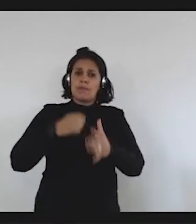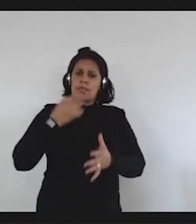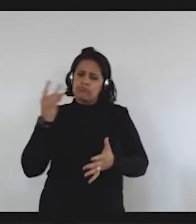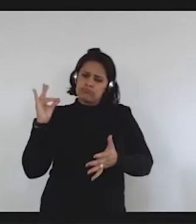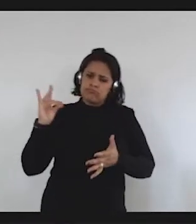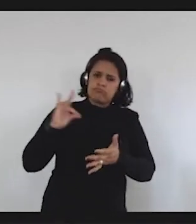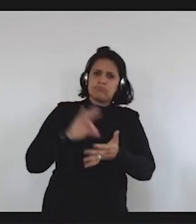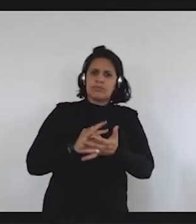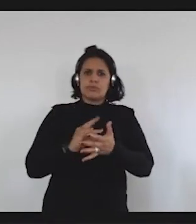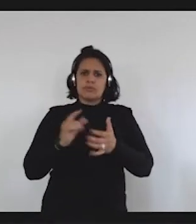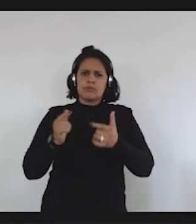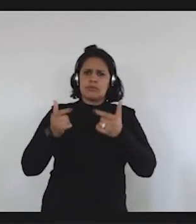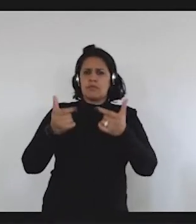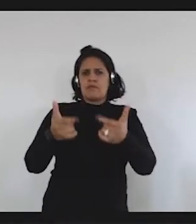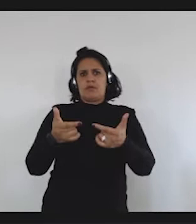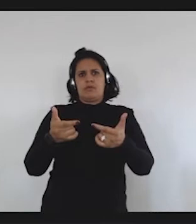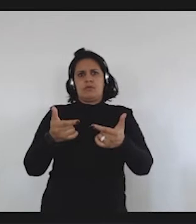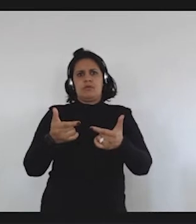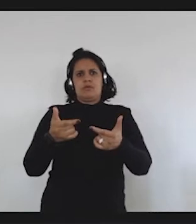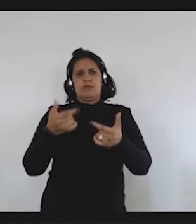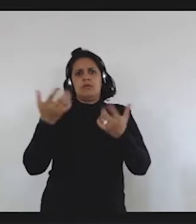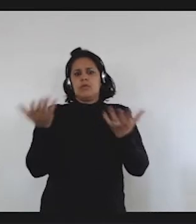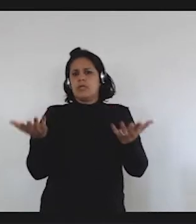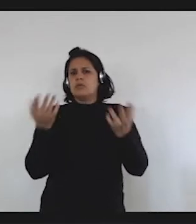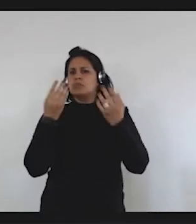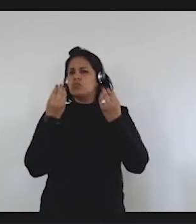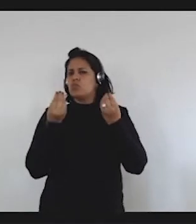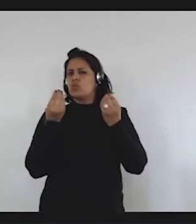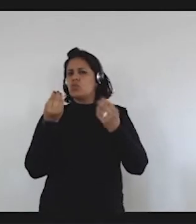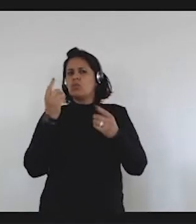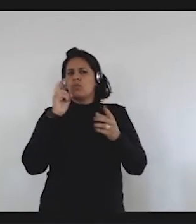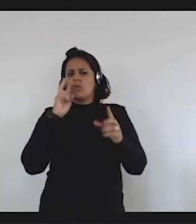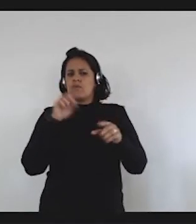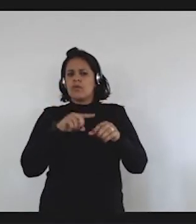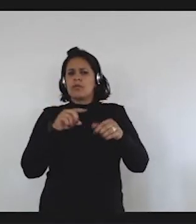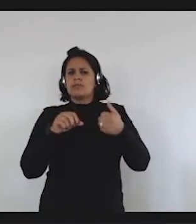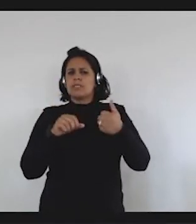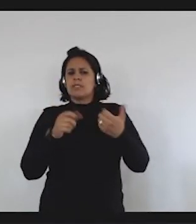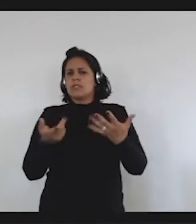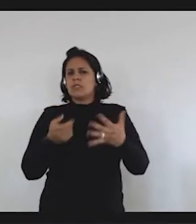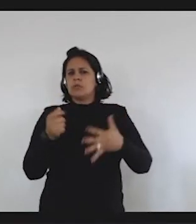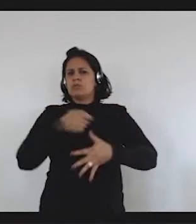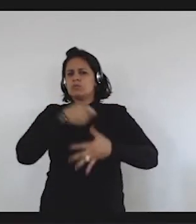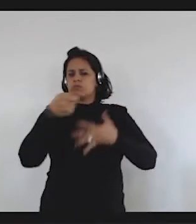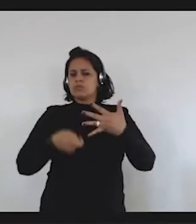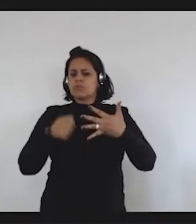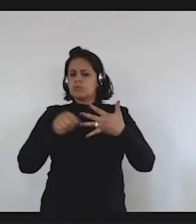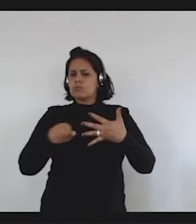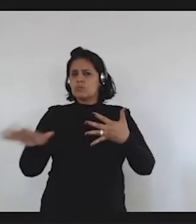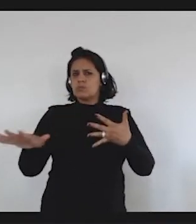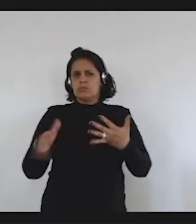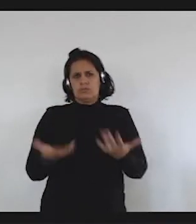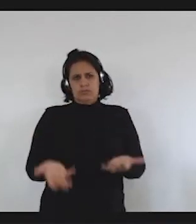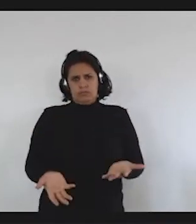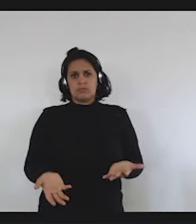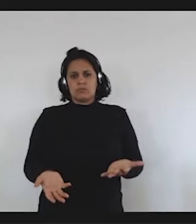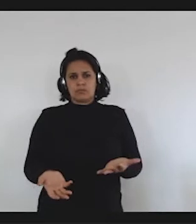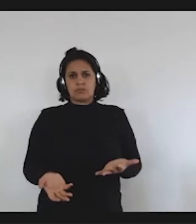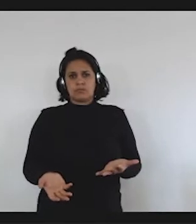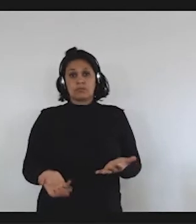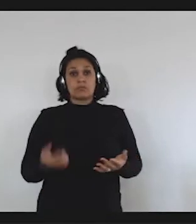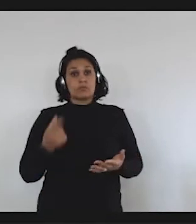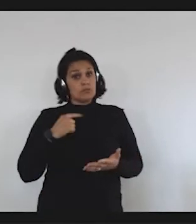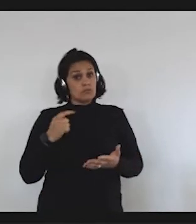esse avanço no ponto de vista jurisprudencial. Nós temos uma série